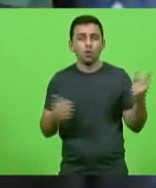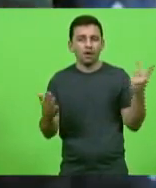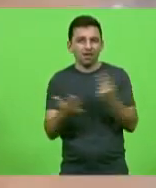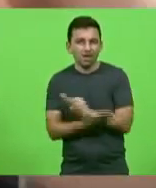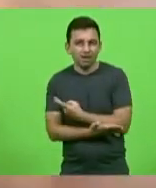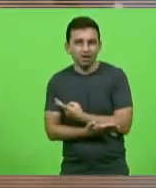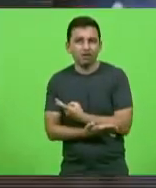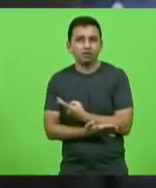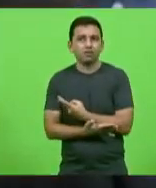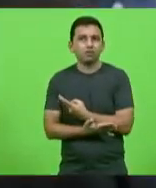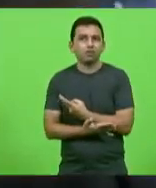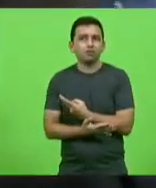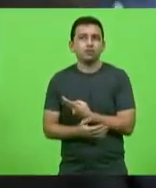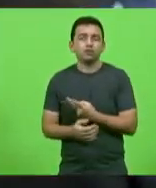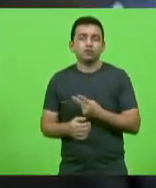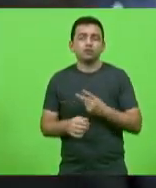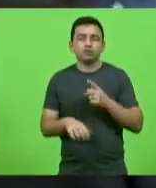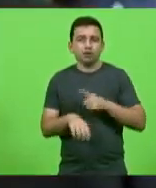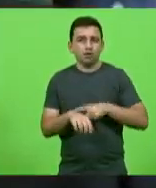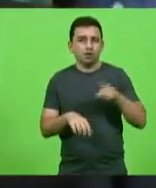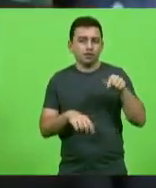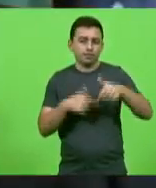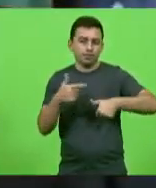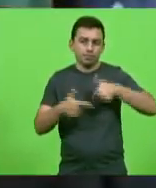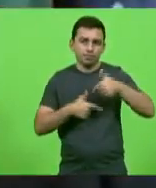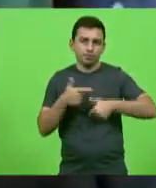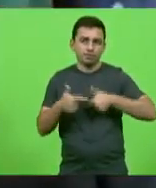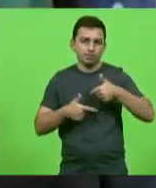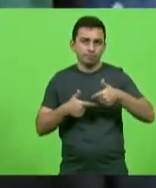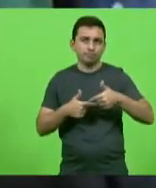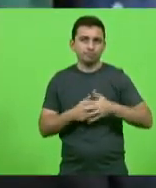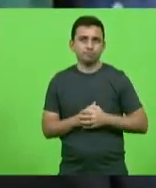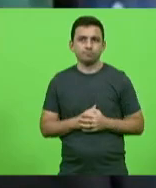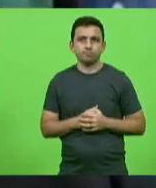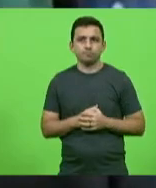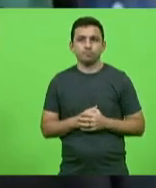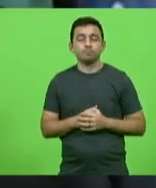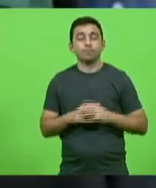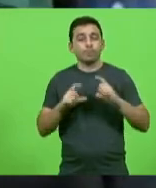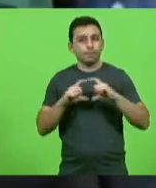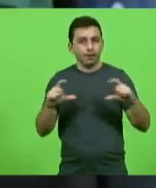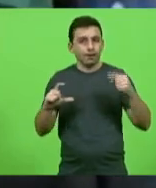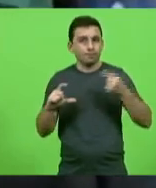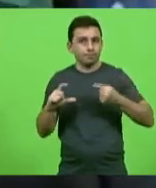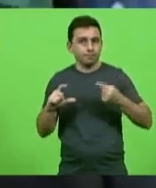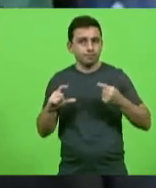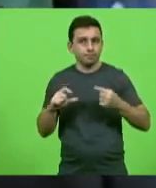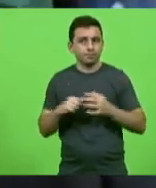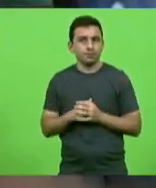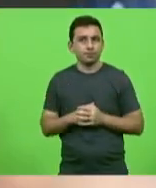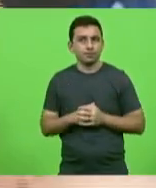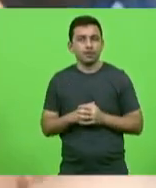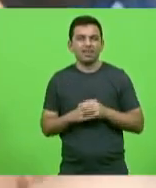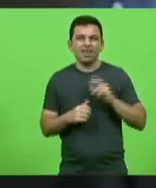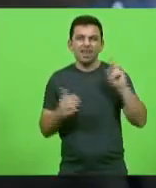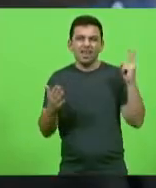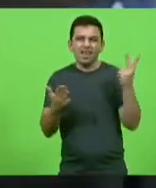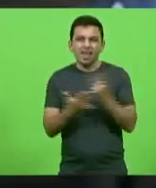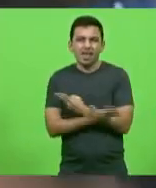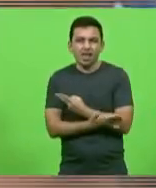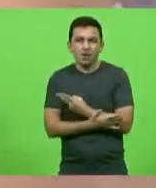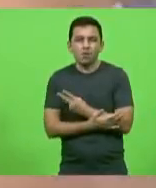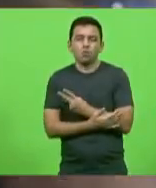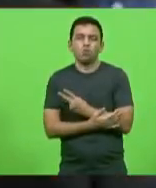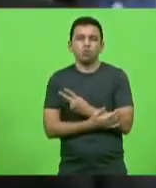cometer erro grosseiro no desempenho de suas funções e já para 1º considera-se erro